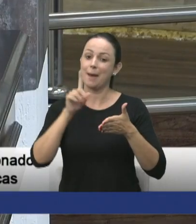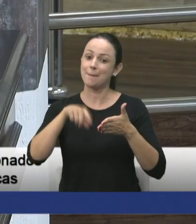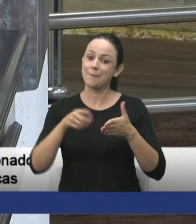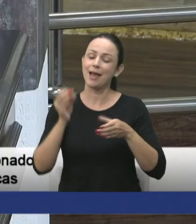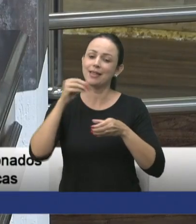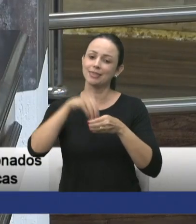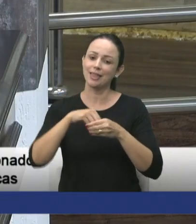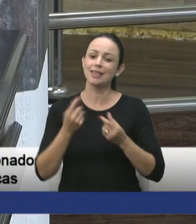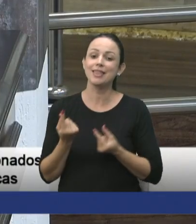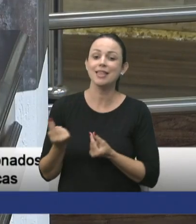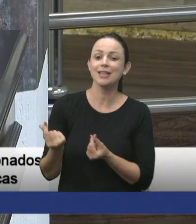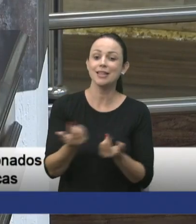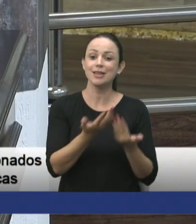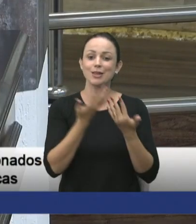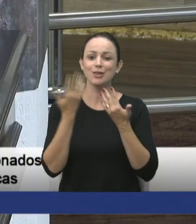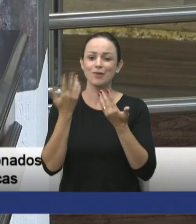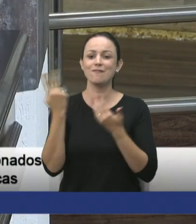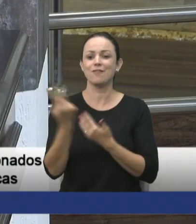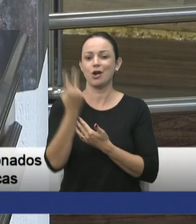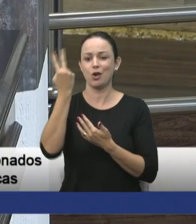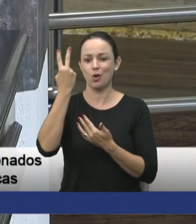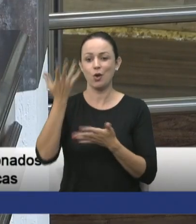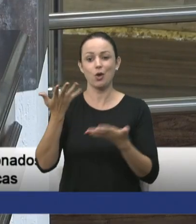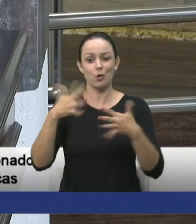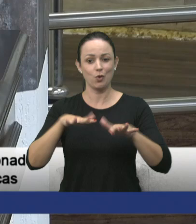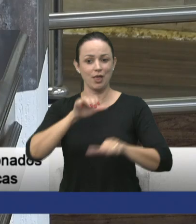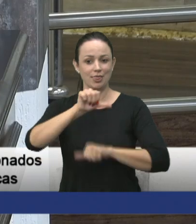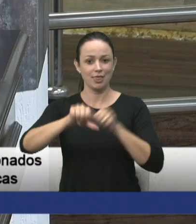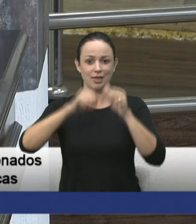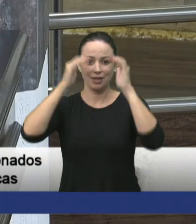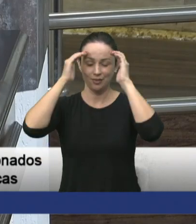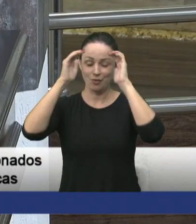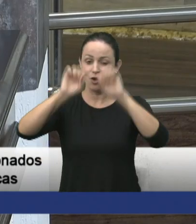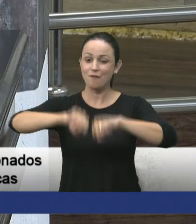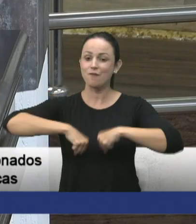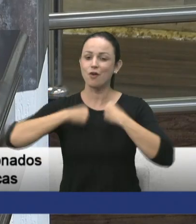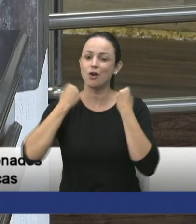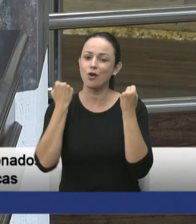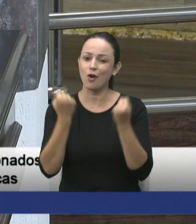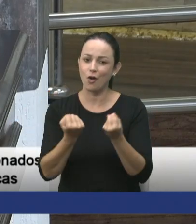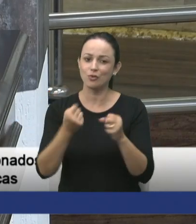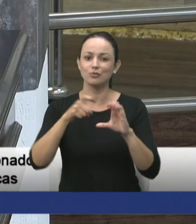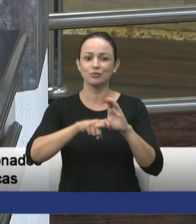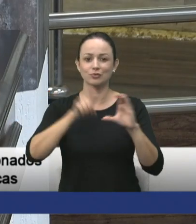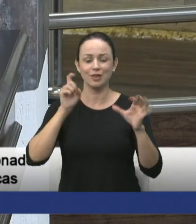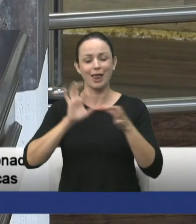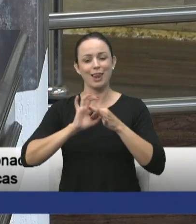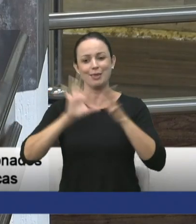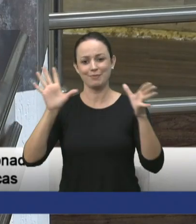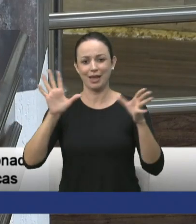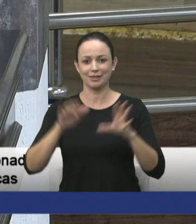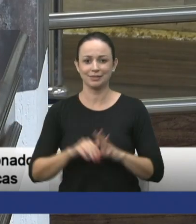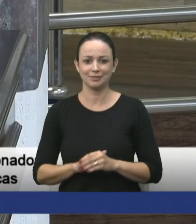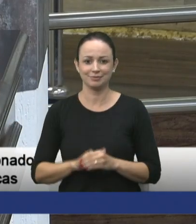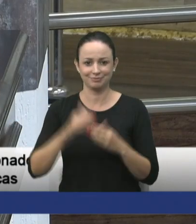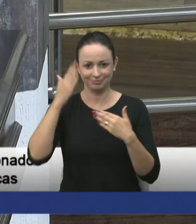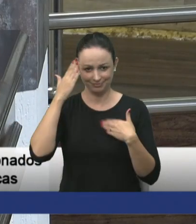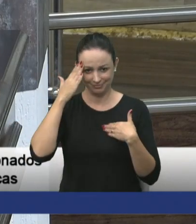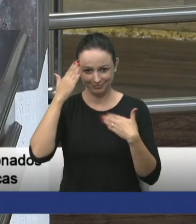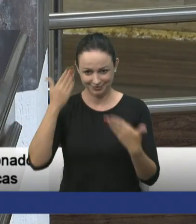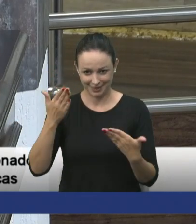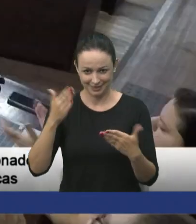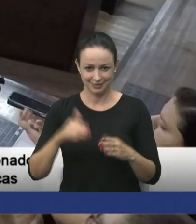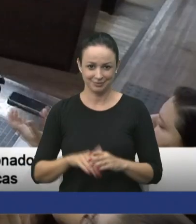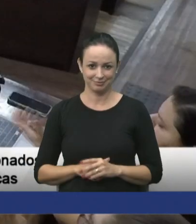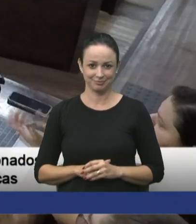riqueza. Inclusão transforma, respeito fortalece e autonomia liberta. Obrigada.